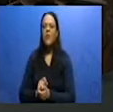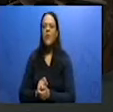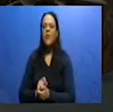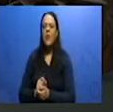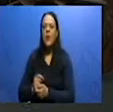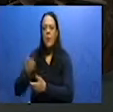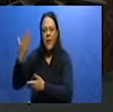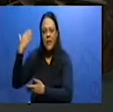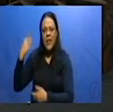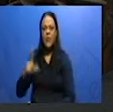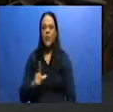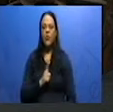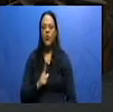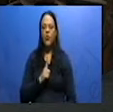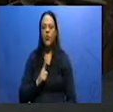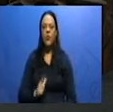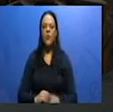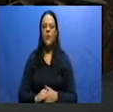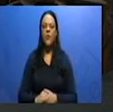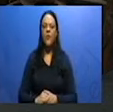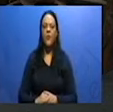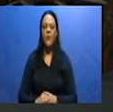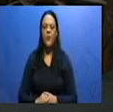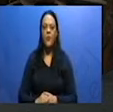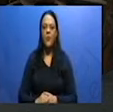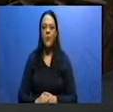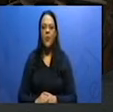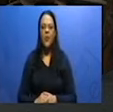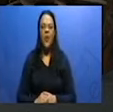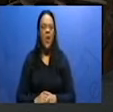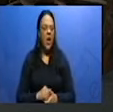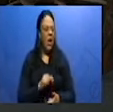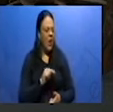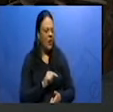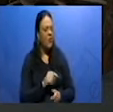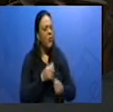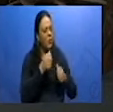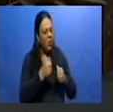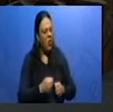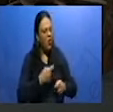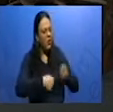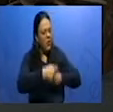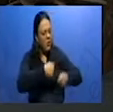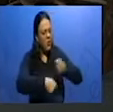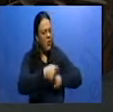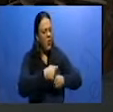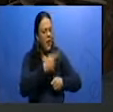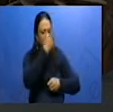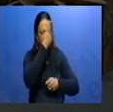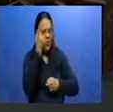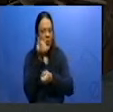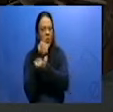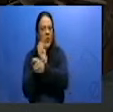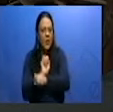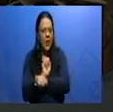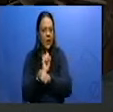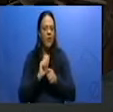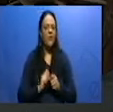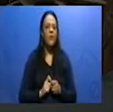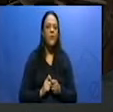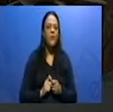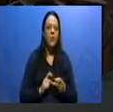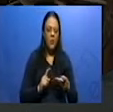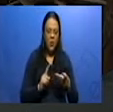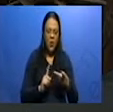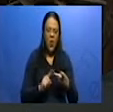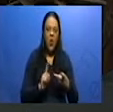Acho que a partir de agora você pode negociar escravos junto com a gente, além do ouro e do marfim. Pessoal, quem sabe o que é